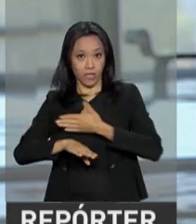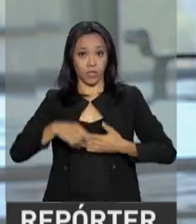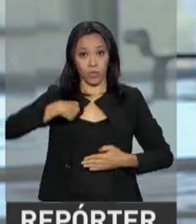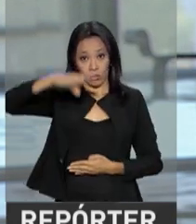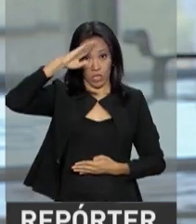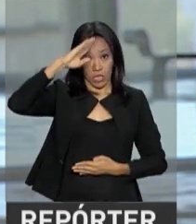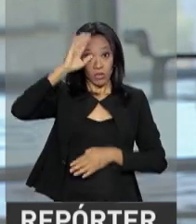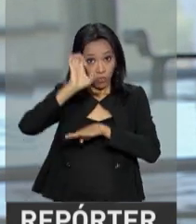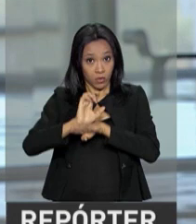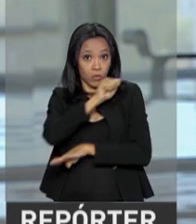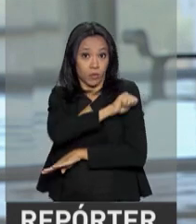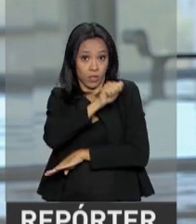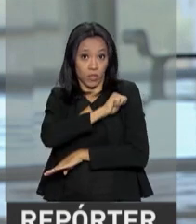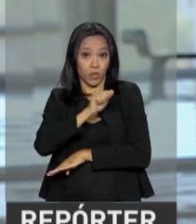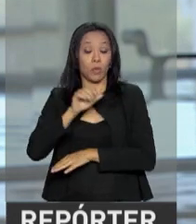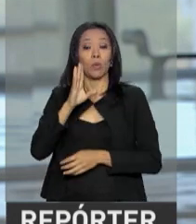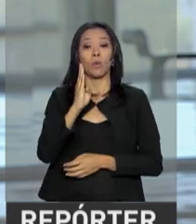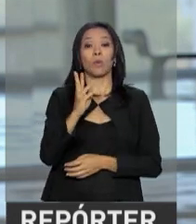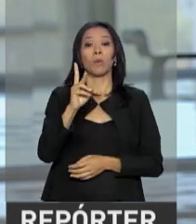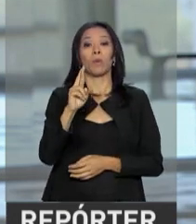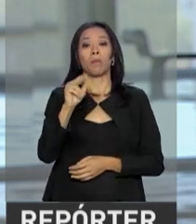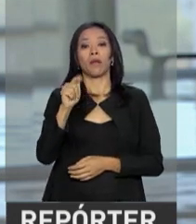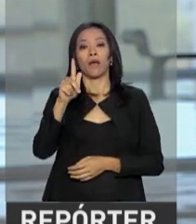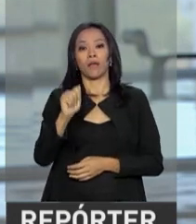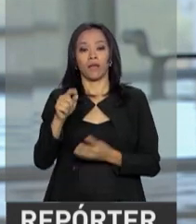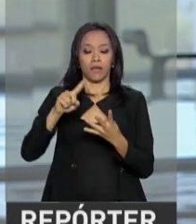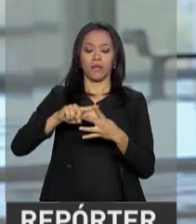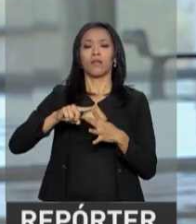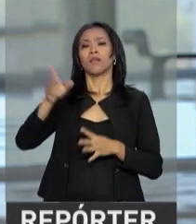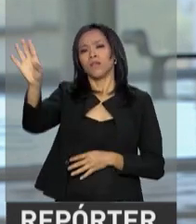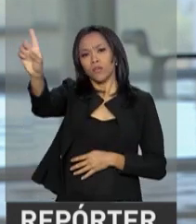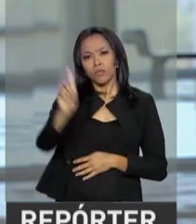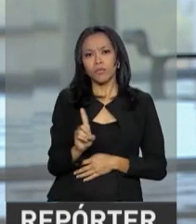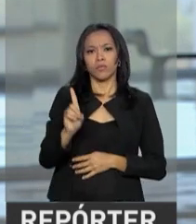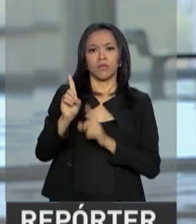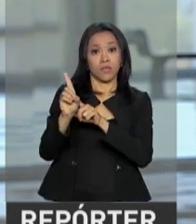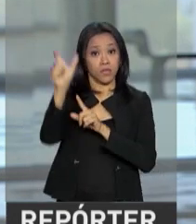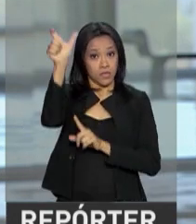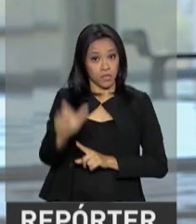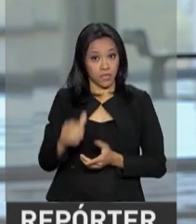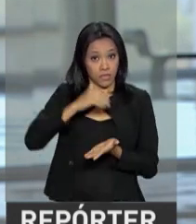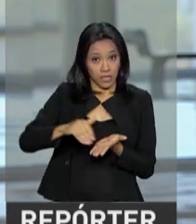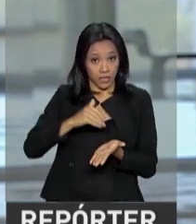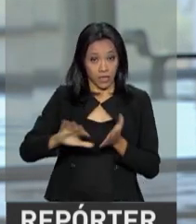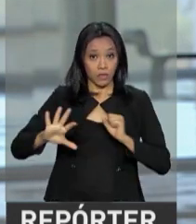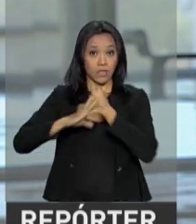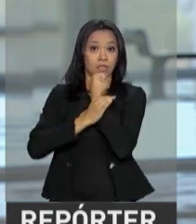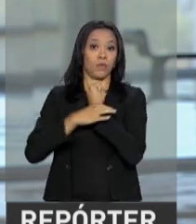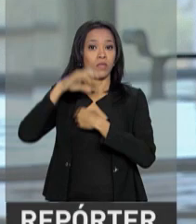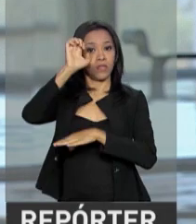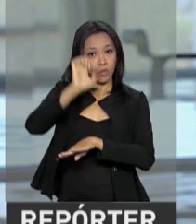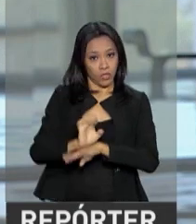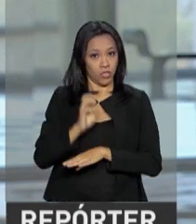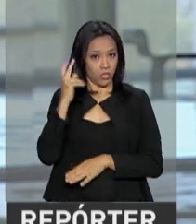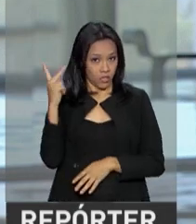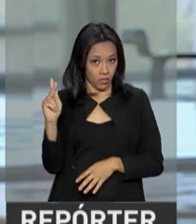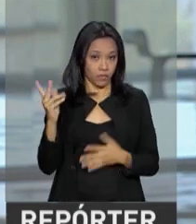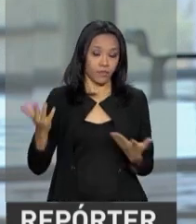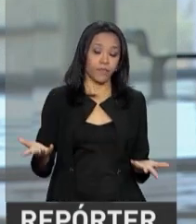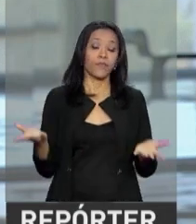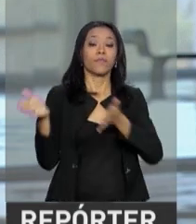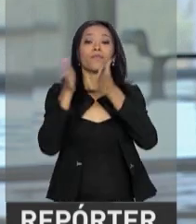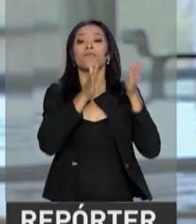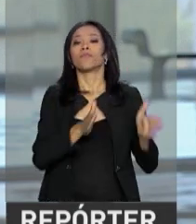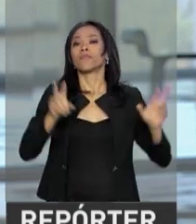walter braga neto e também o secretário de segurança pública do estado general richard nunes vamos